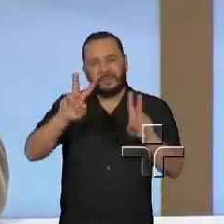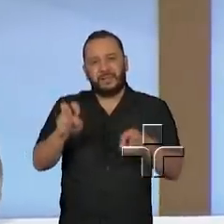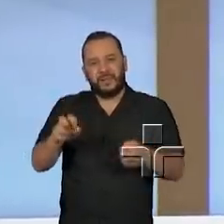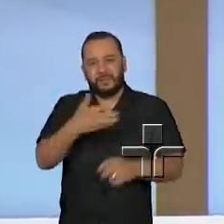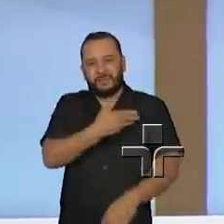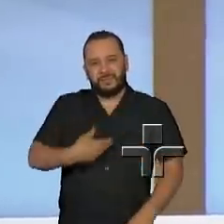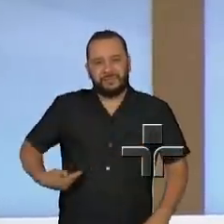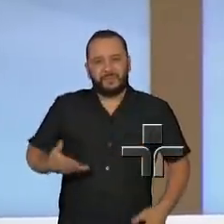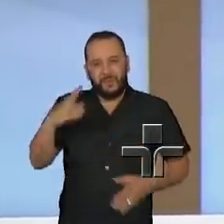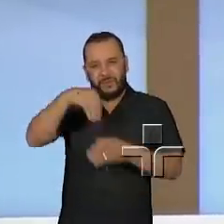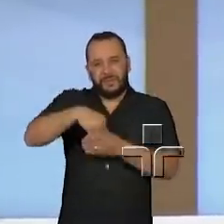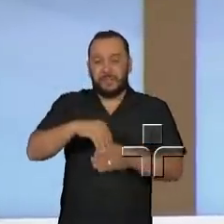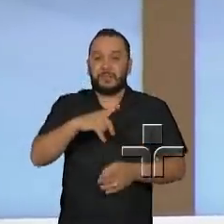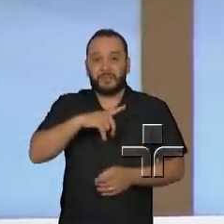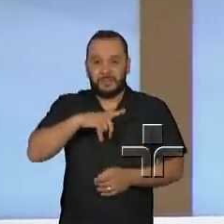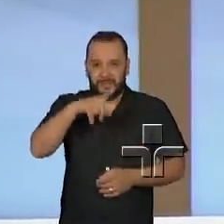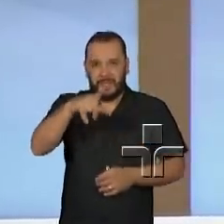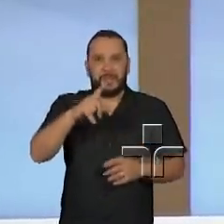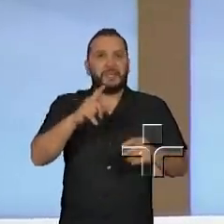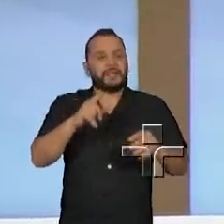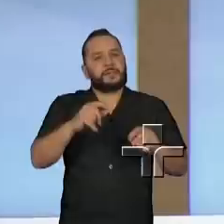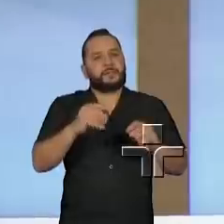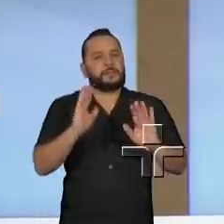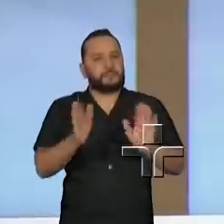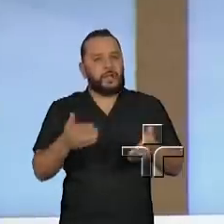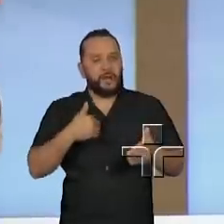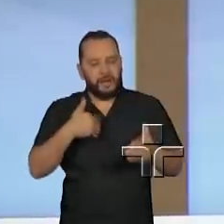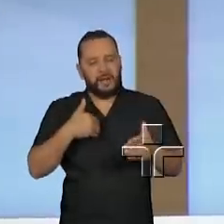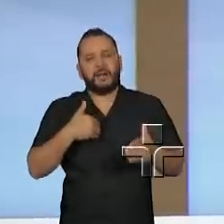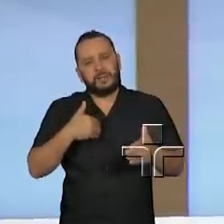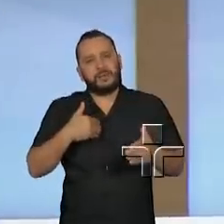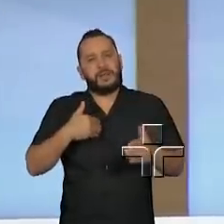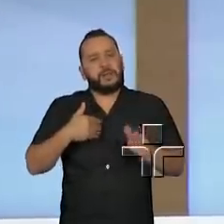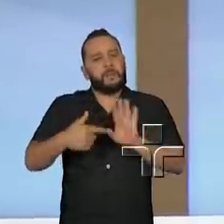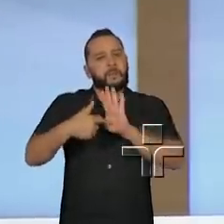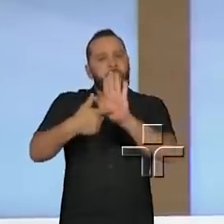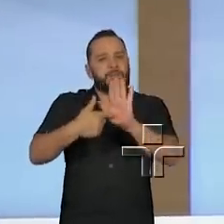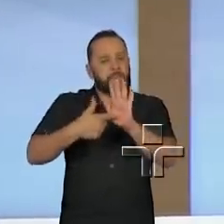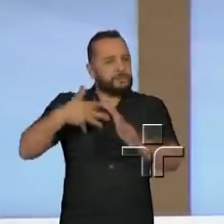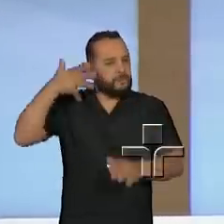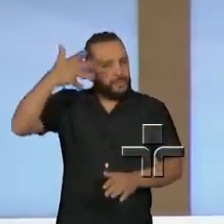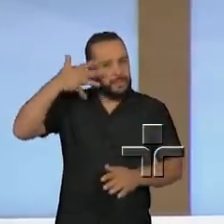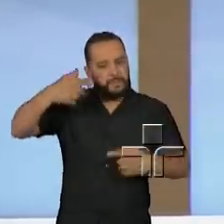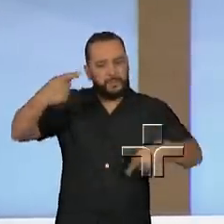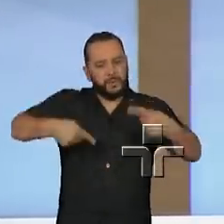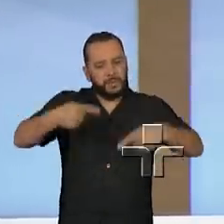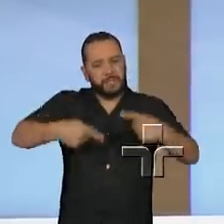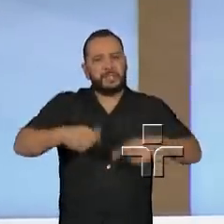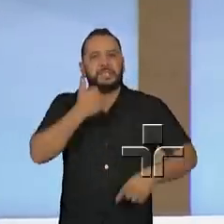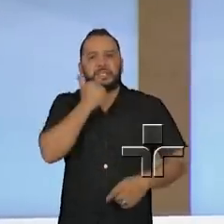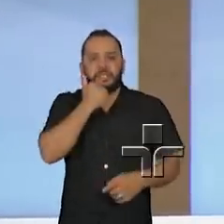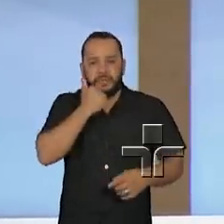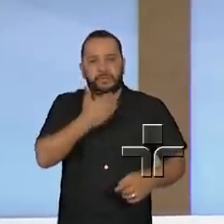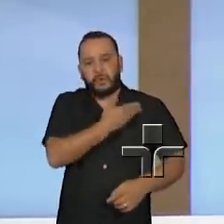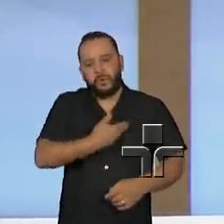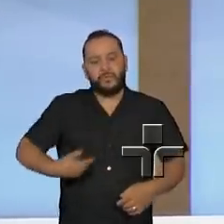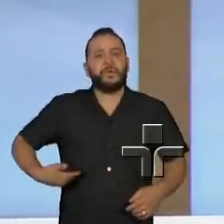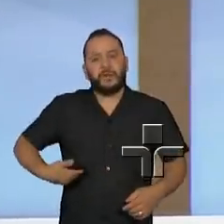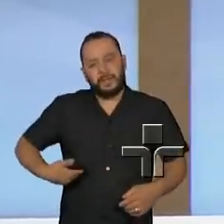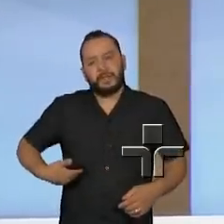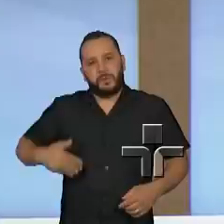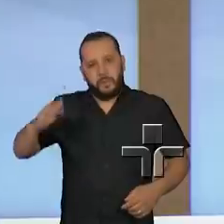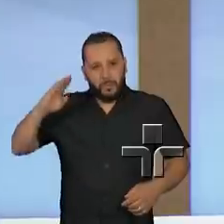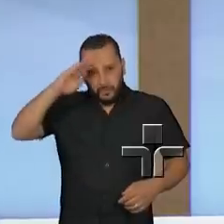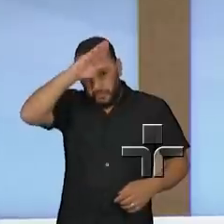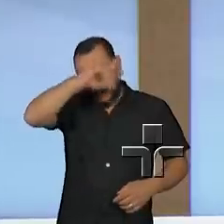você mencionou. Você estava fazendo uma apresentação bastante crítica, com um balanço bastante crítico sobre a política científica do governo Bolsonaro, e essa reunião foi